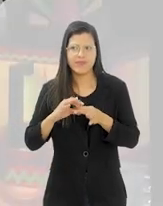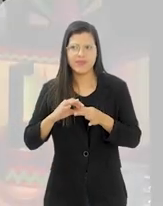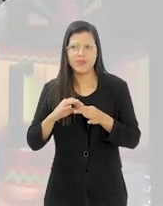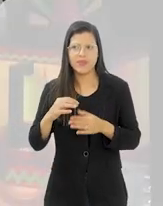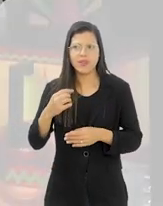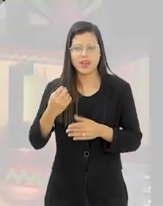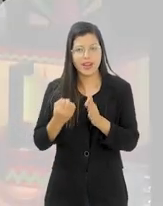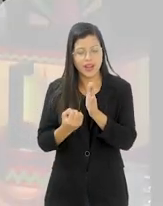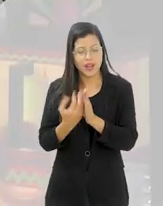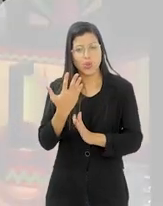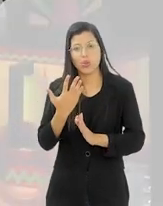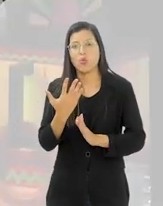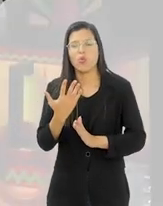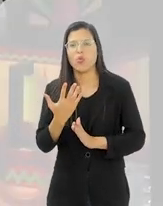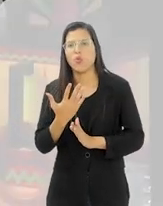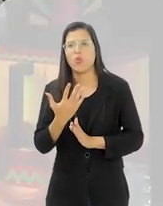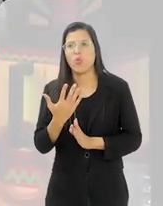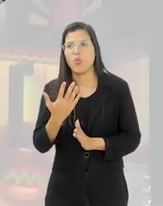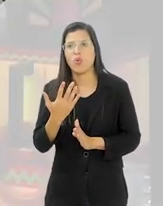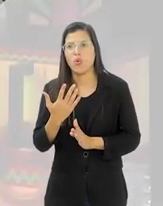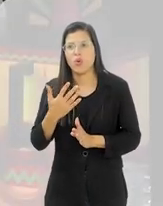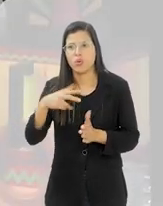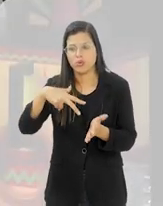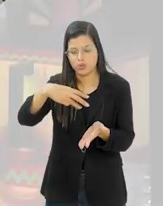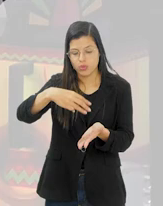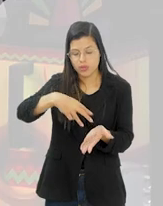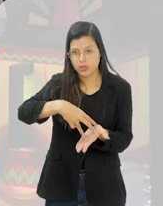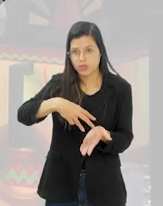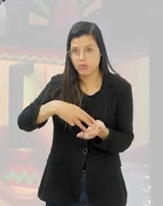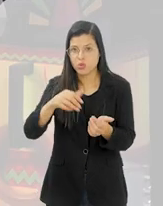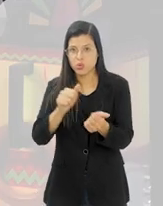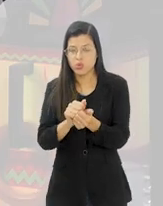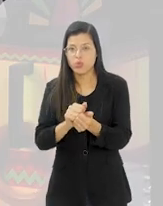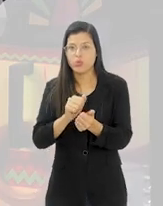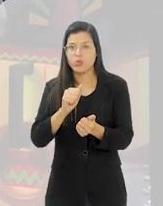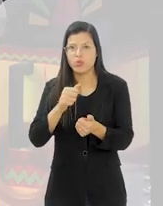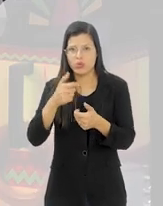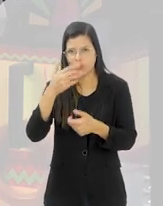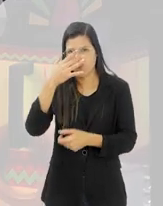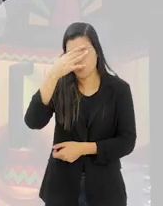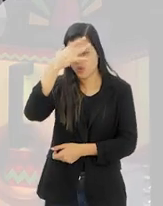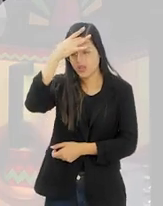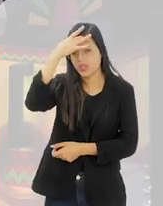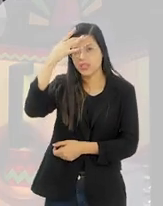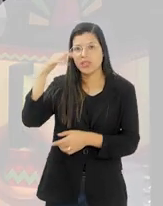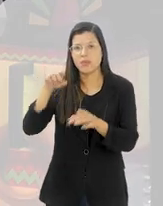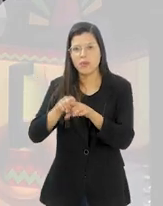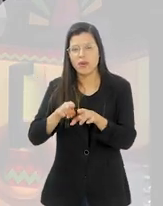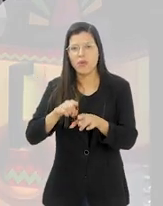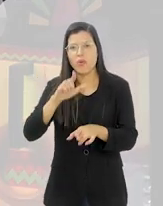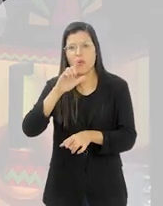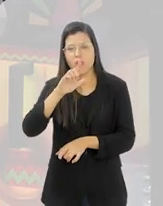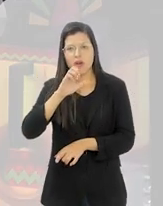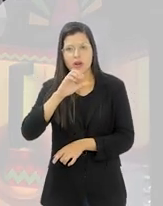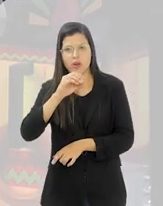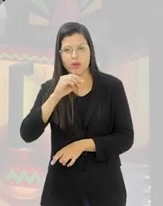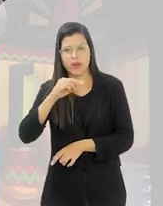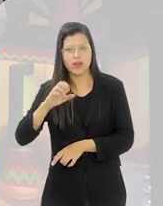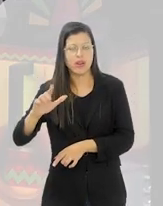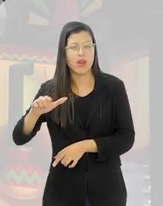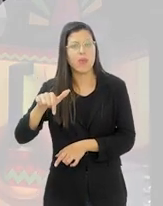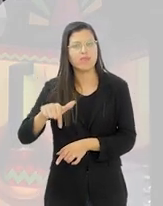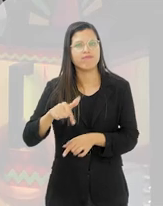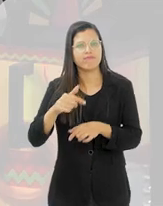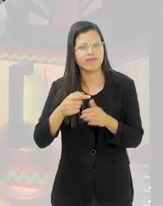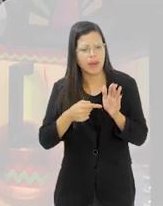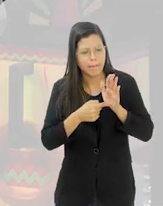tudo tinha a ver, um dos criadores do Sambódromo junto com o Darcy Ribeiro e Leonel Brizola na época, me levaram até ele, eu